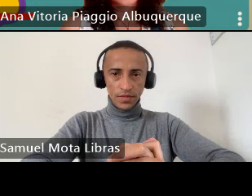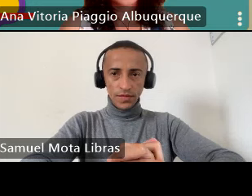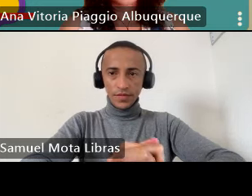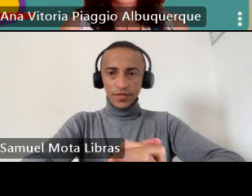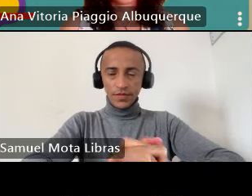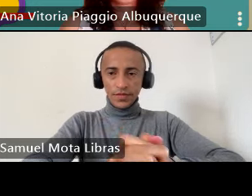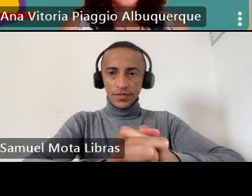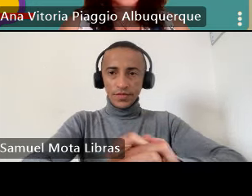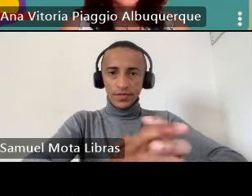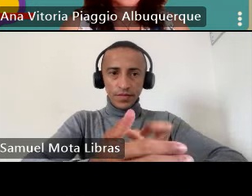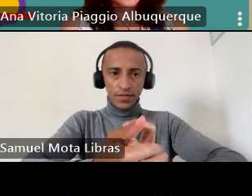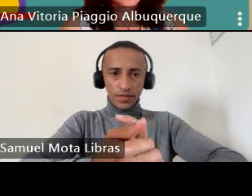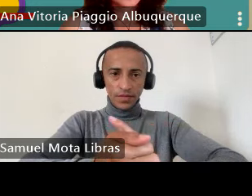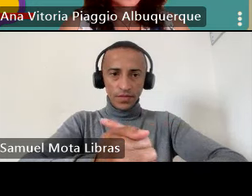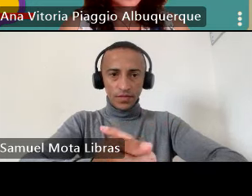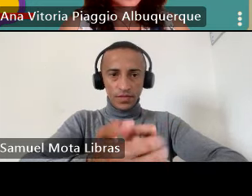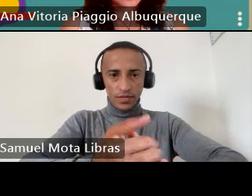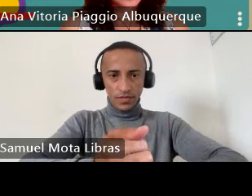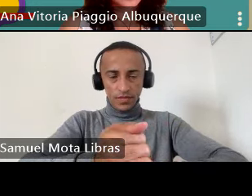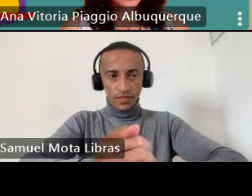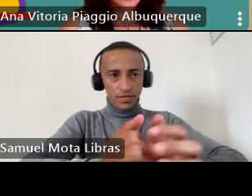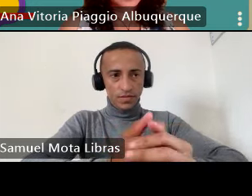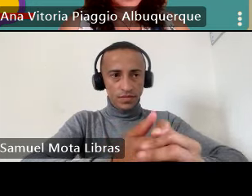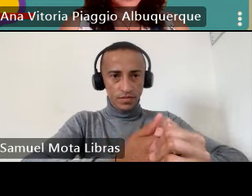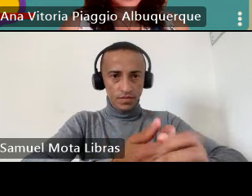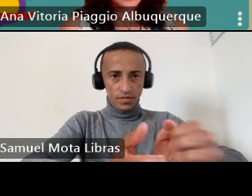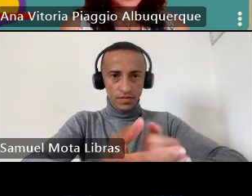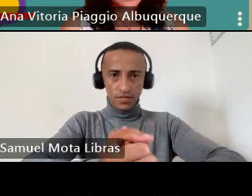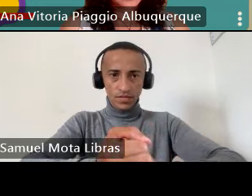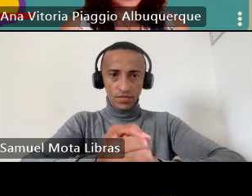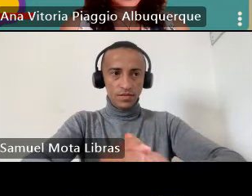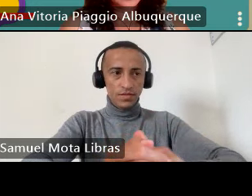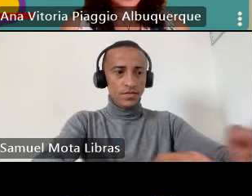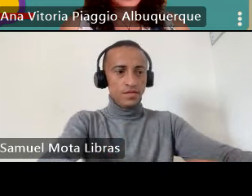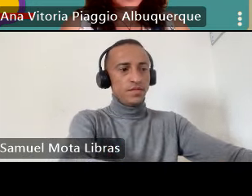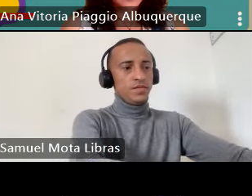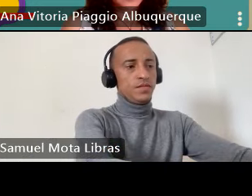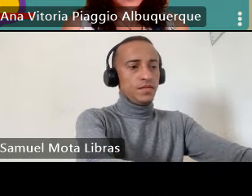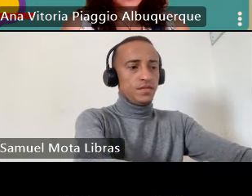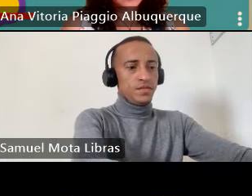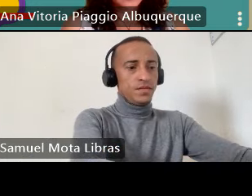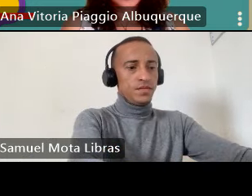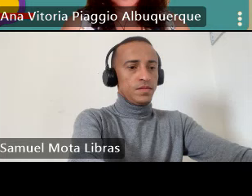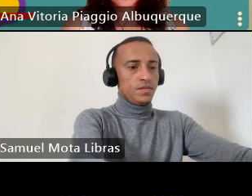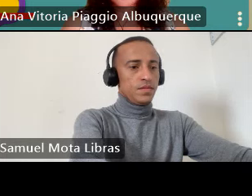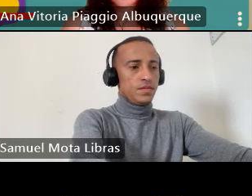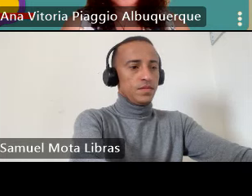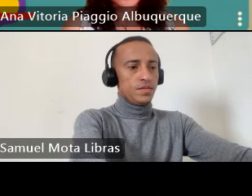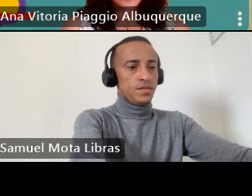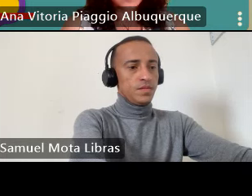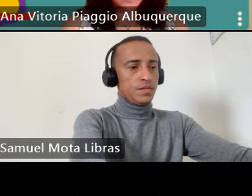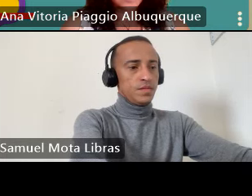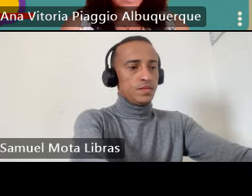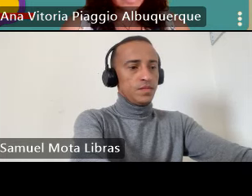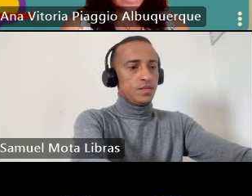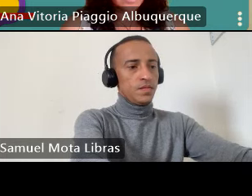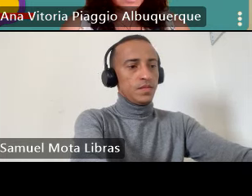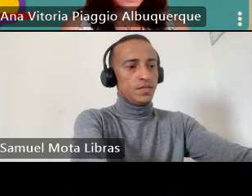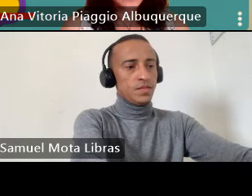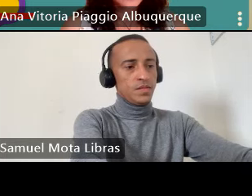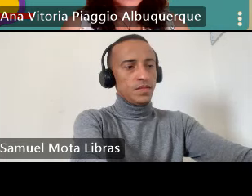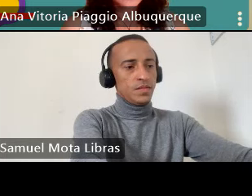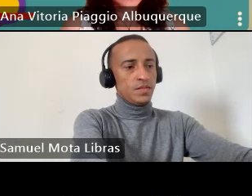que eh buscar ali então as nossas garantias E aí é que eu trago de novo a necessidade né assim o o